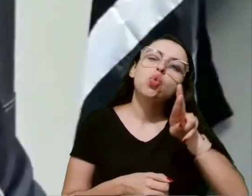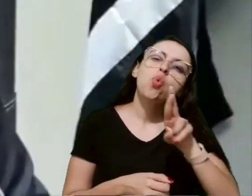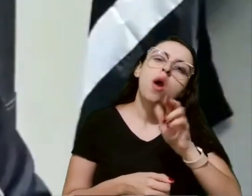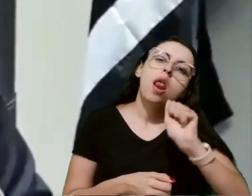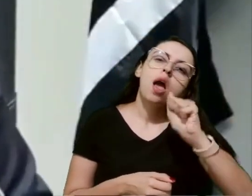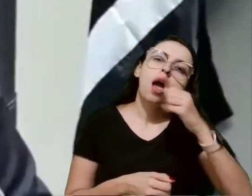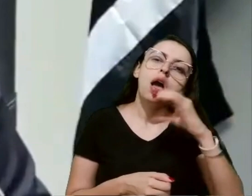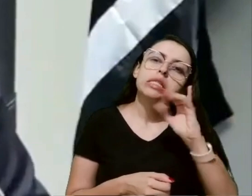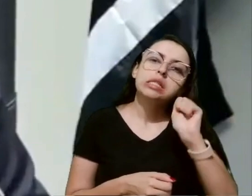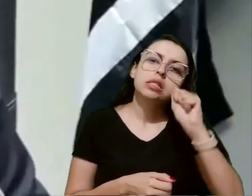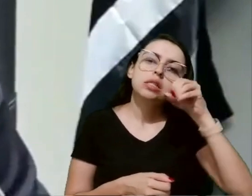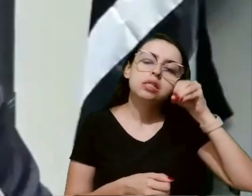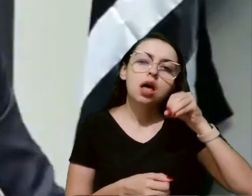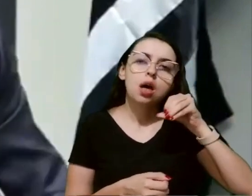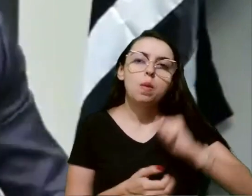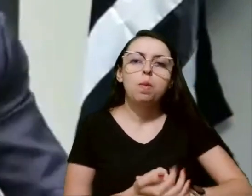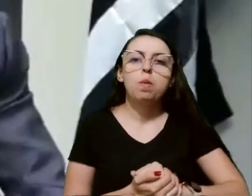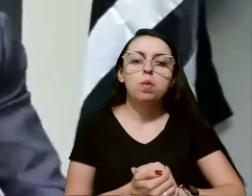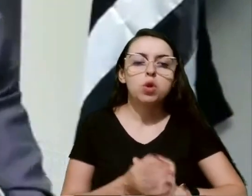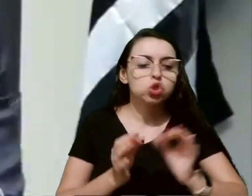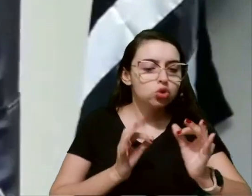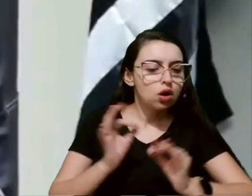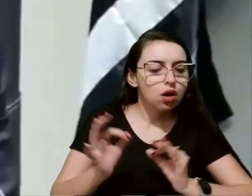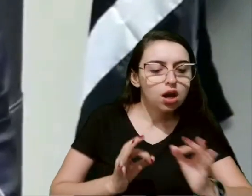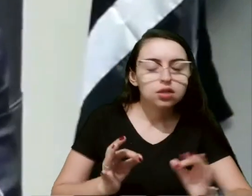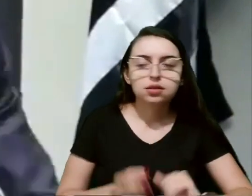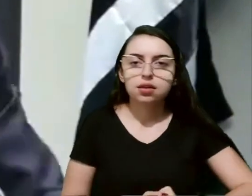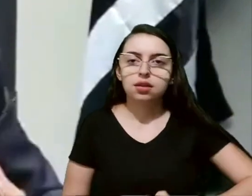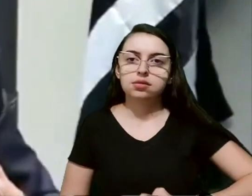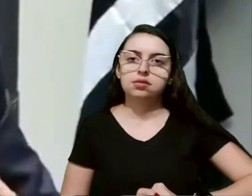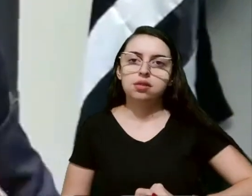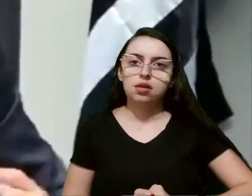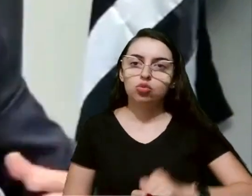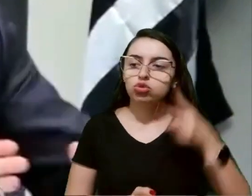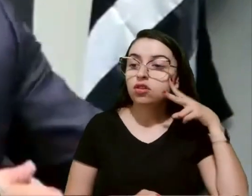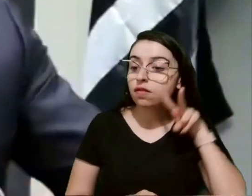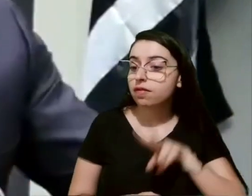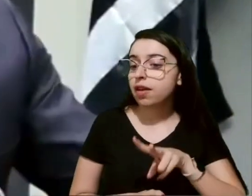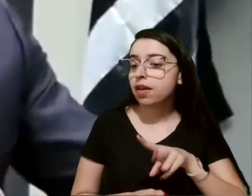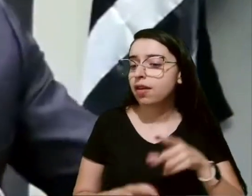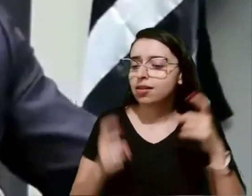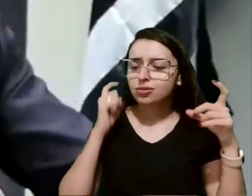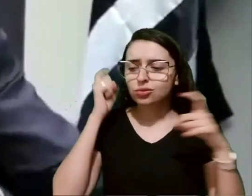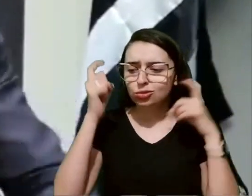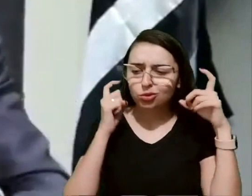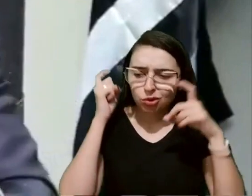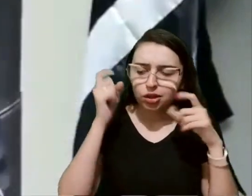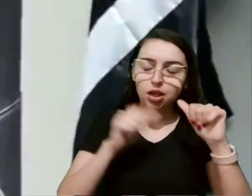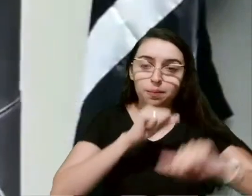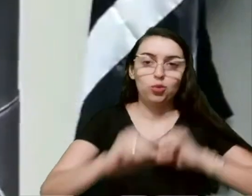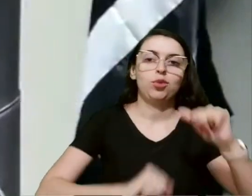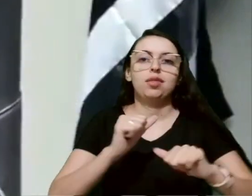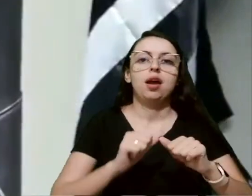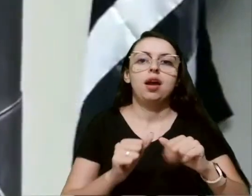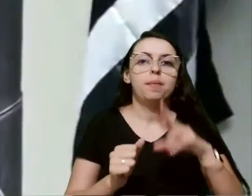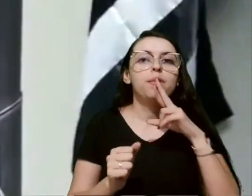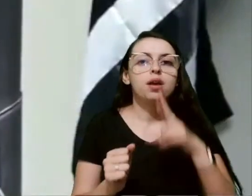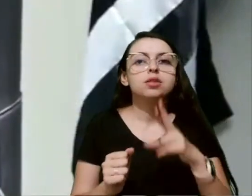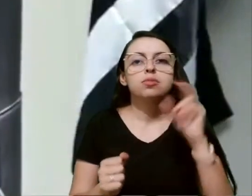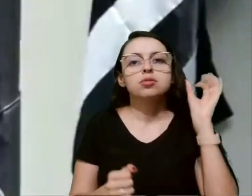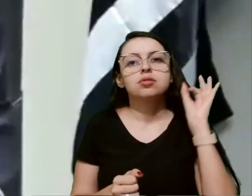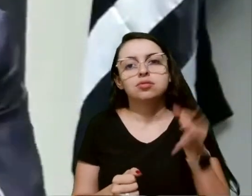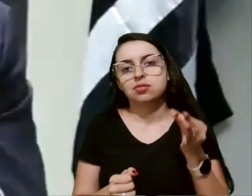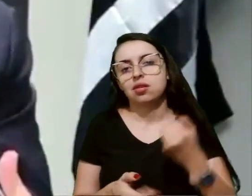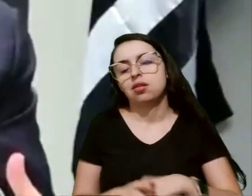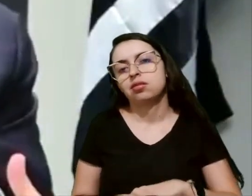dinâmicas, e as estratégias que a gente tem para poder detectar as incertezas e convergir rapidamente,